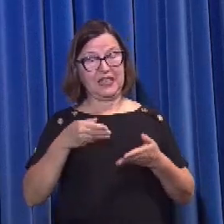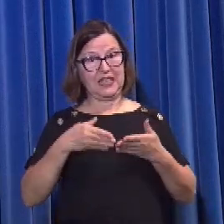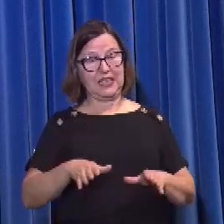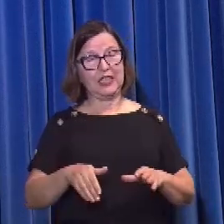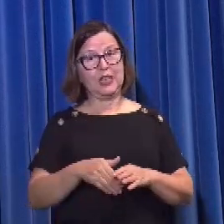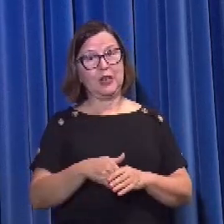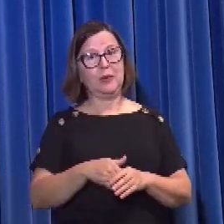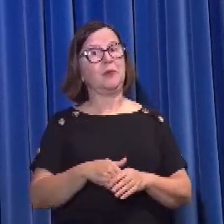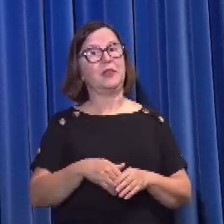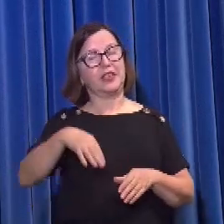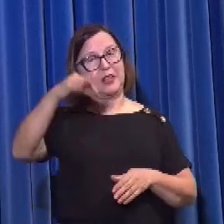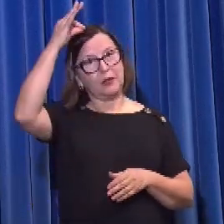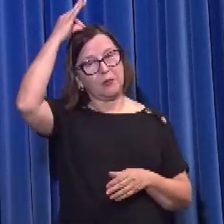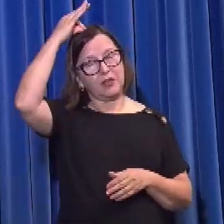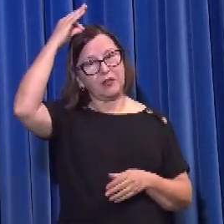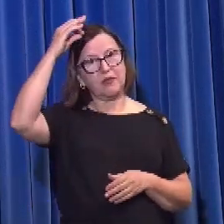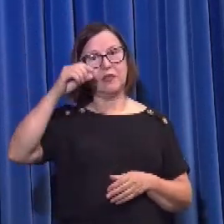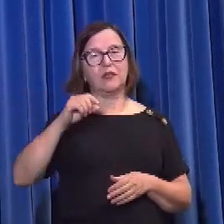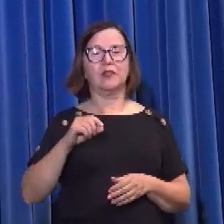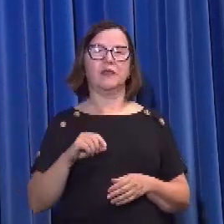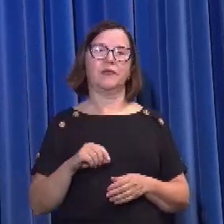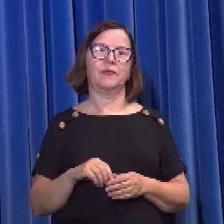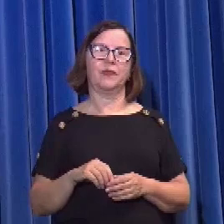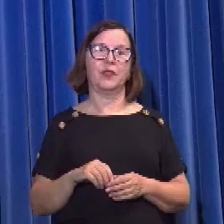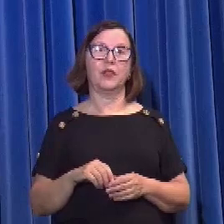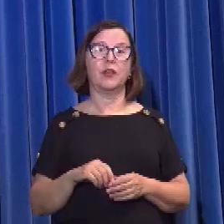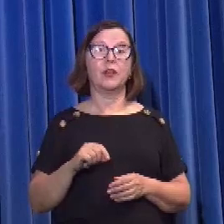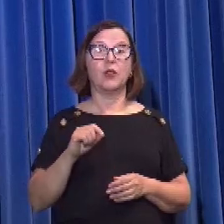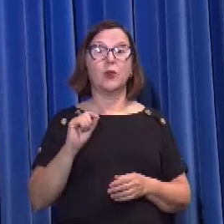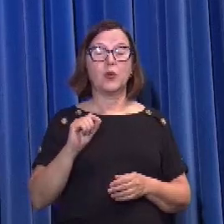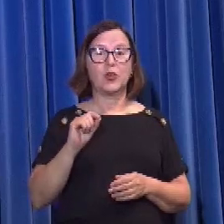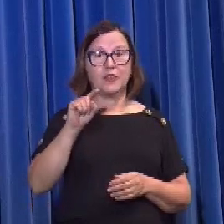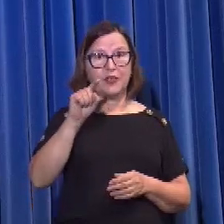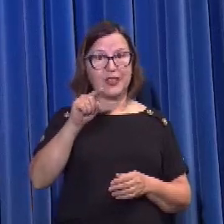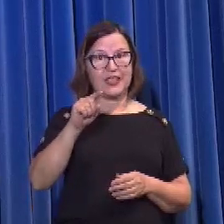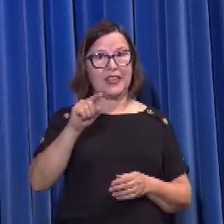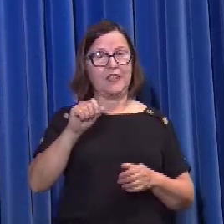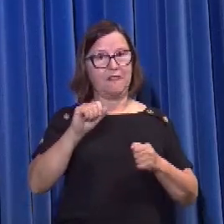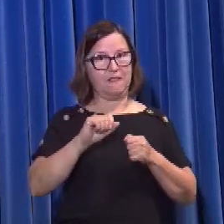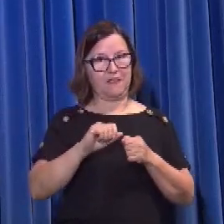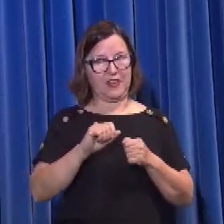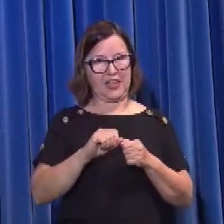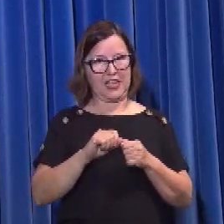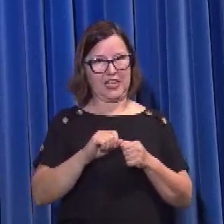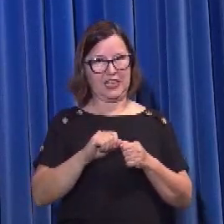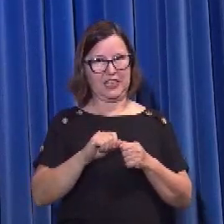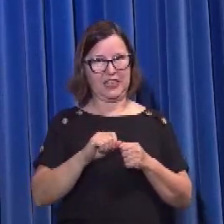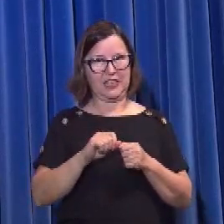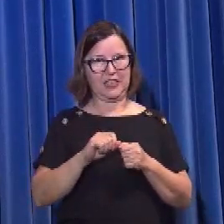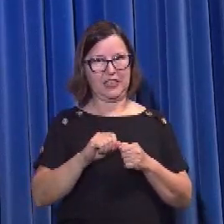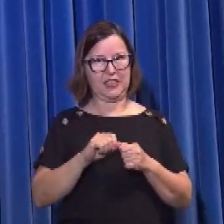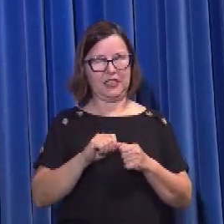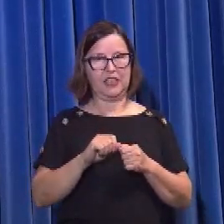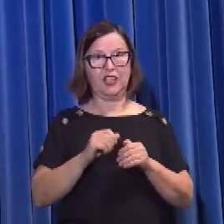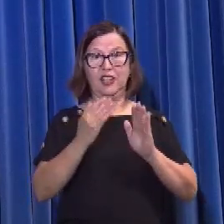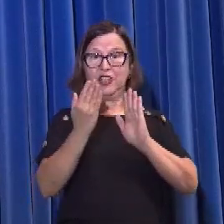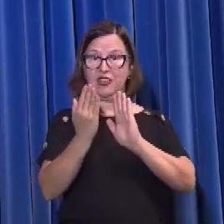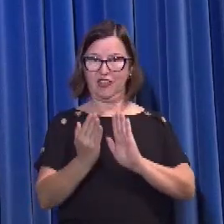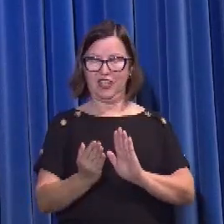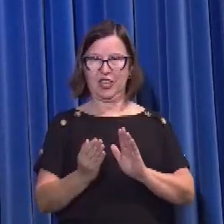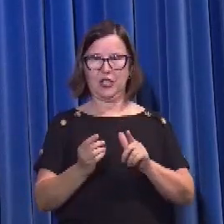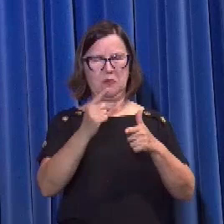Qual a maneira que você reage a tudo isso que nós estamos enfrentando todos os dias?